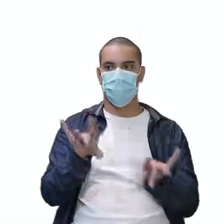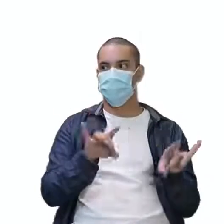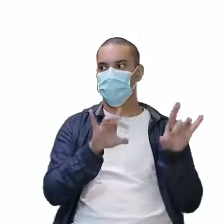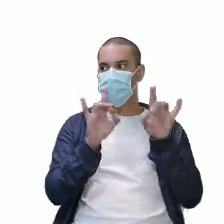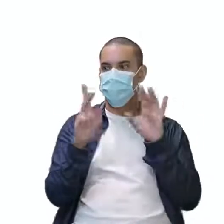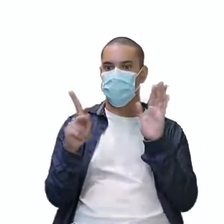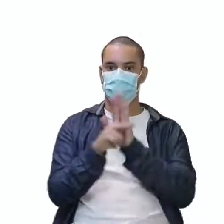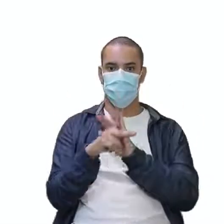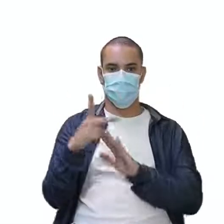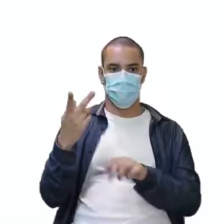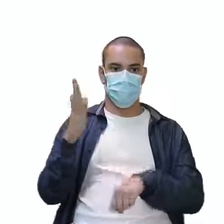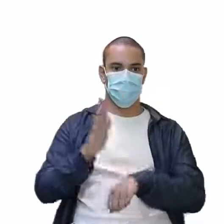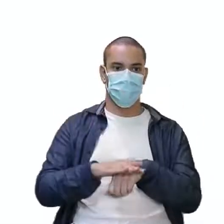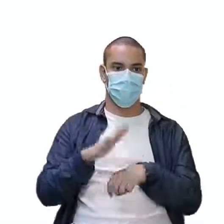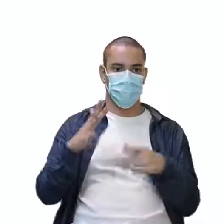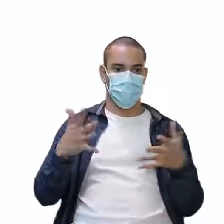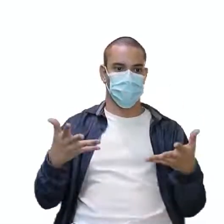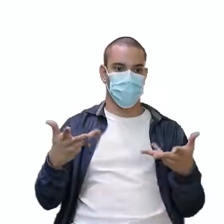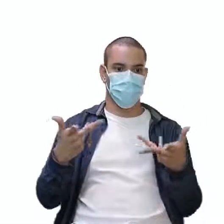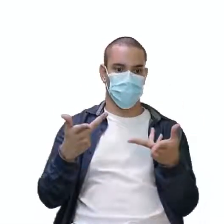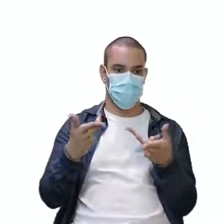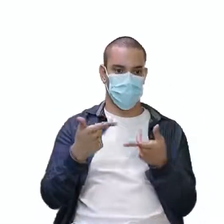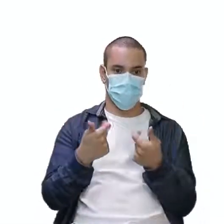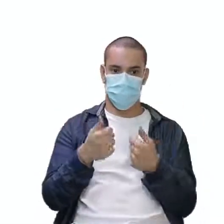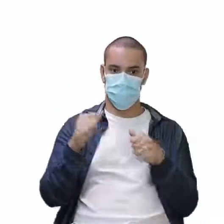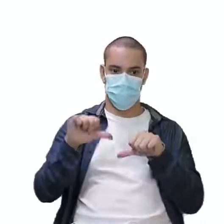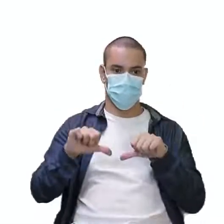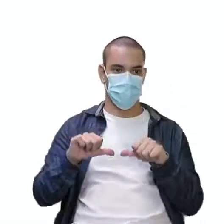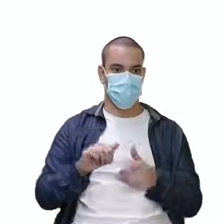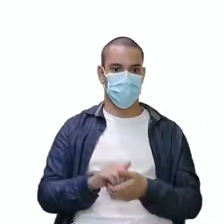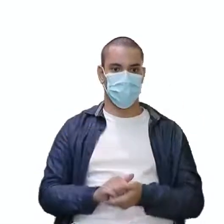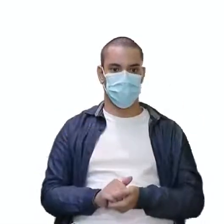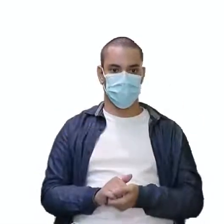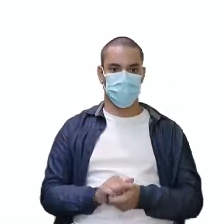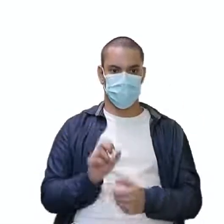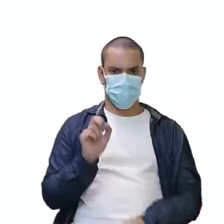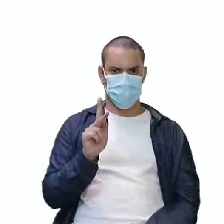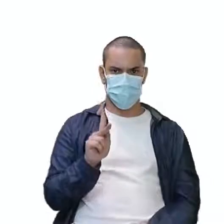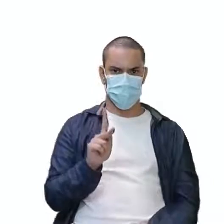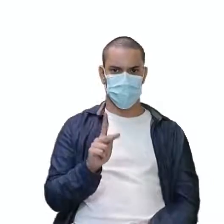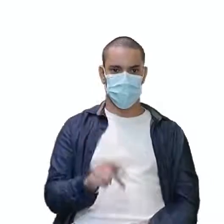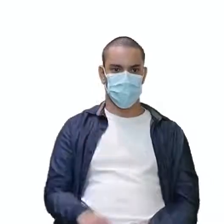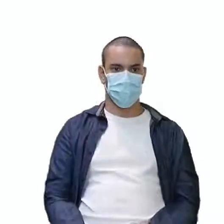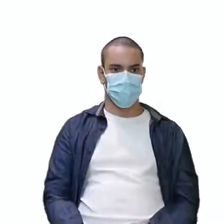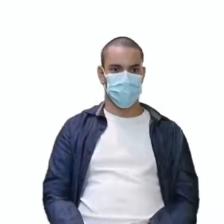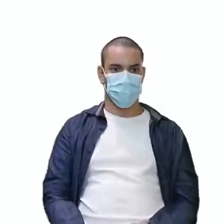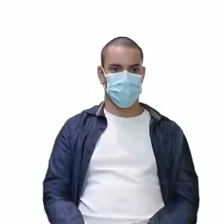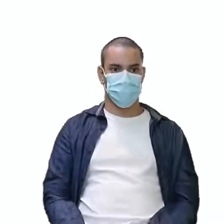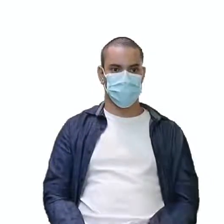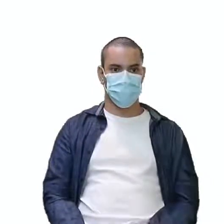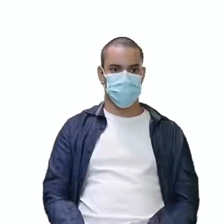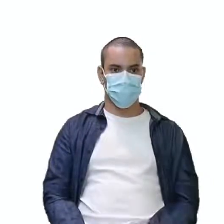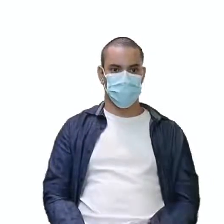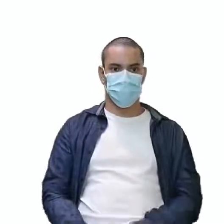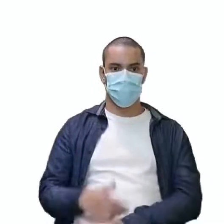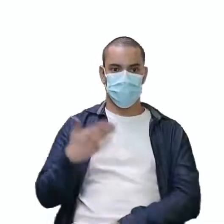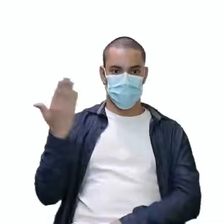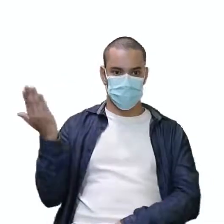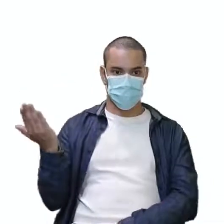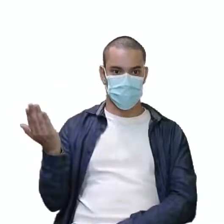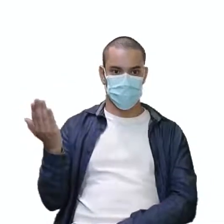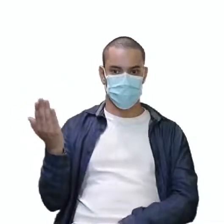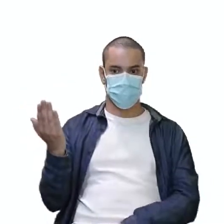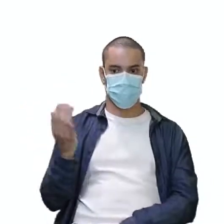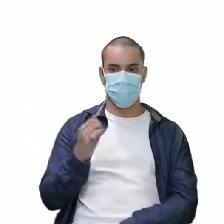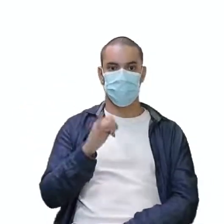louva-a-Deus aqui, mas de forma desarmônica, tá? Ok? Olha lá. Então,